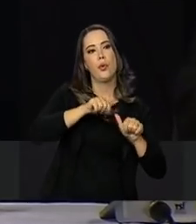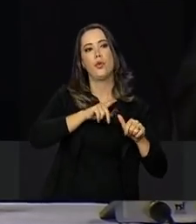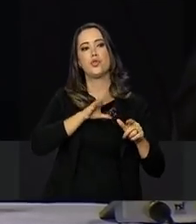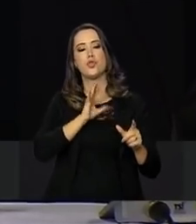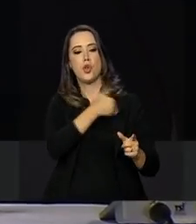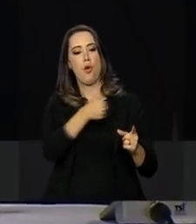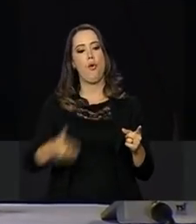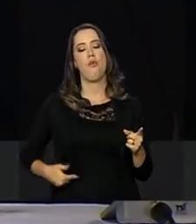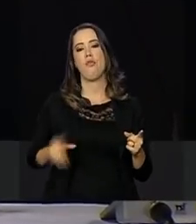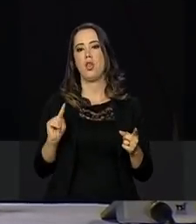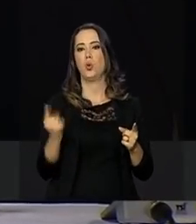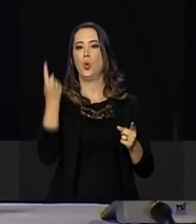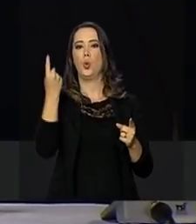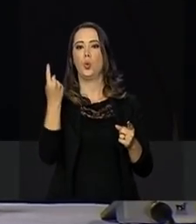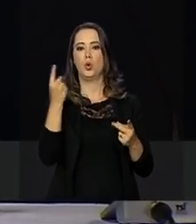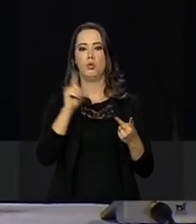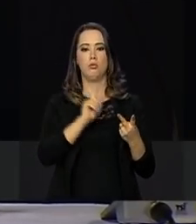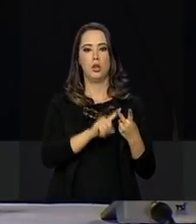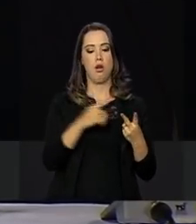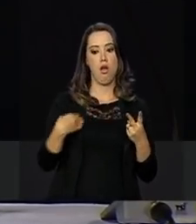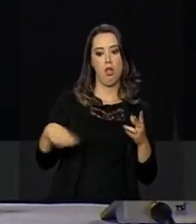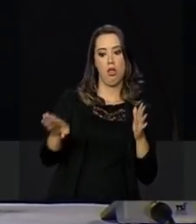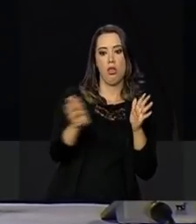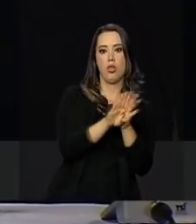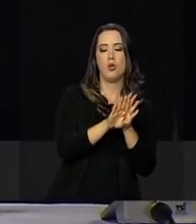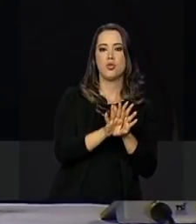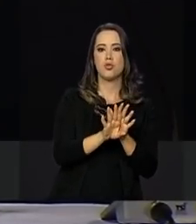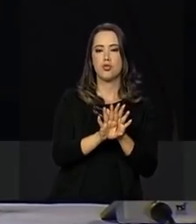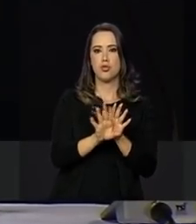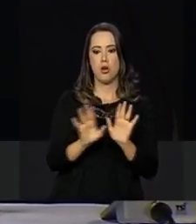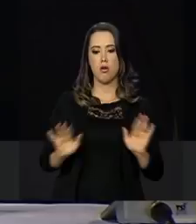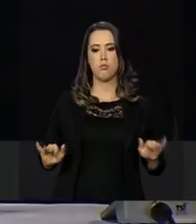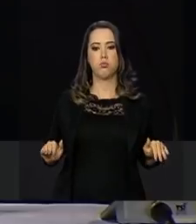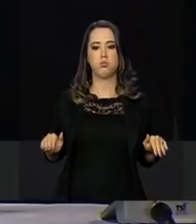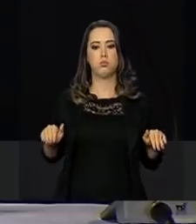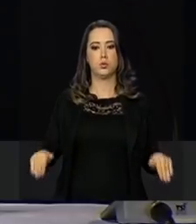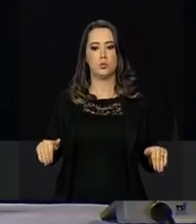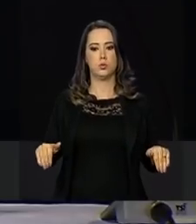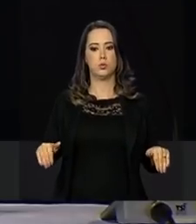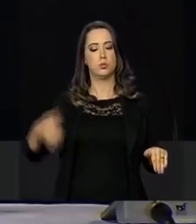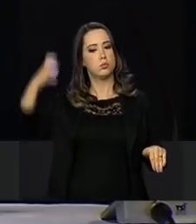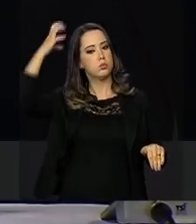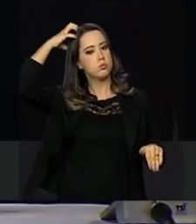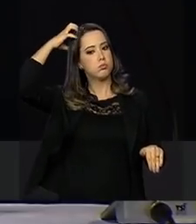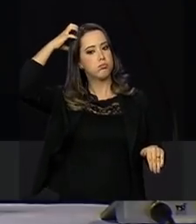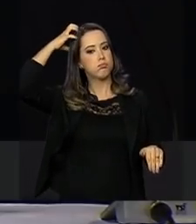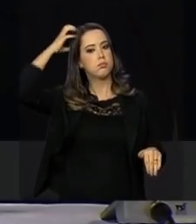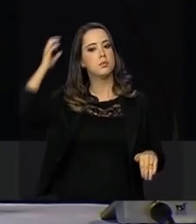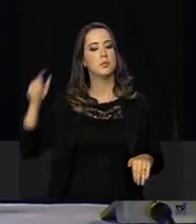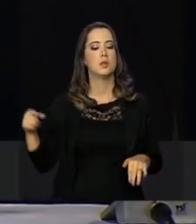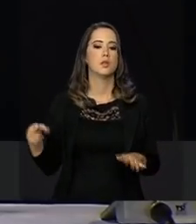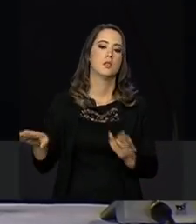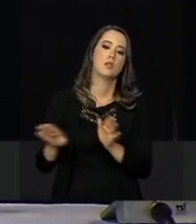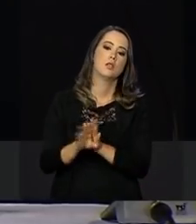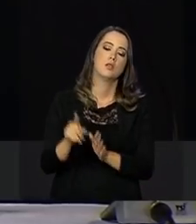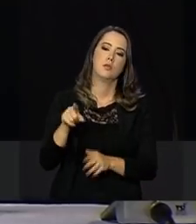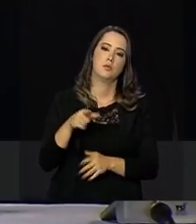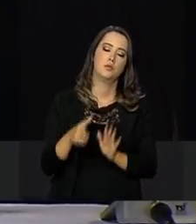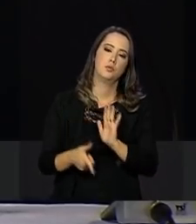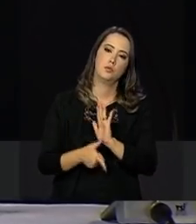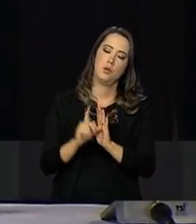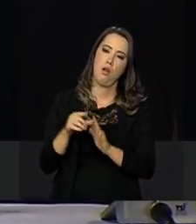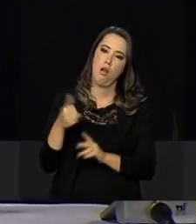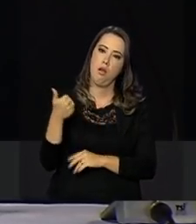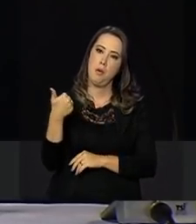era uma centralização. Quando nós chegamos ao Império, e vejam que coisa curiosa, no Império, nós estávamos